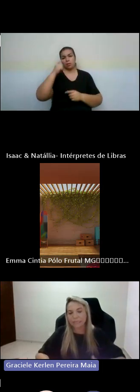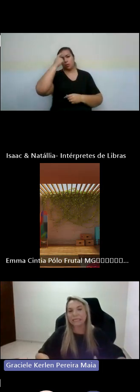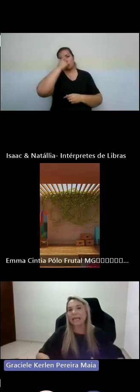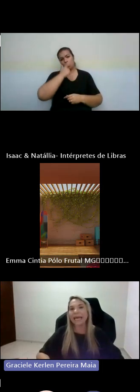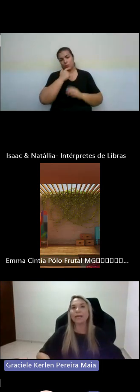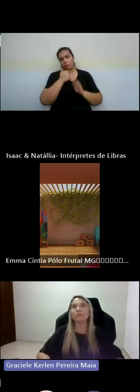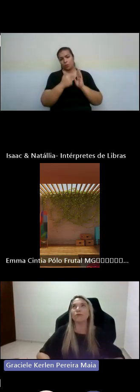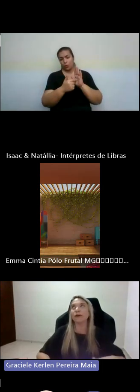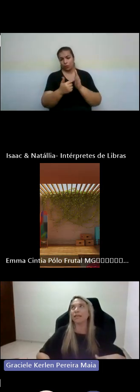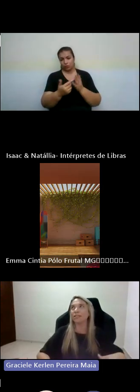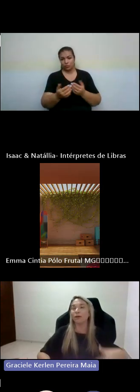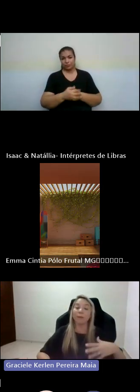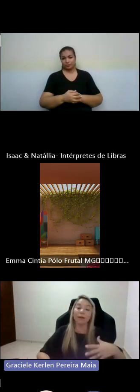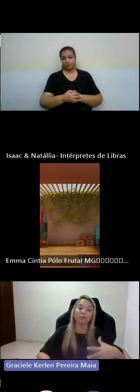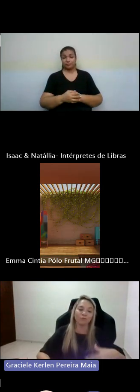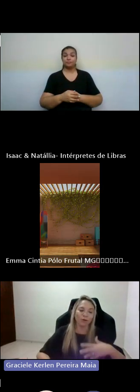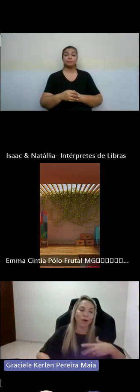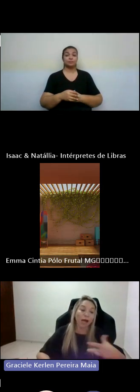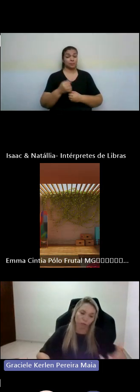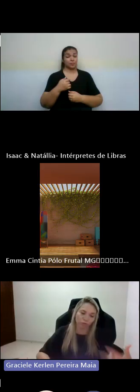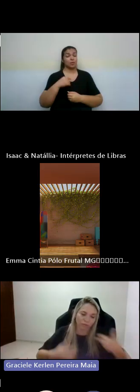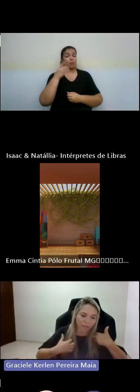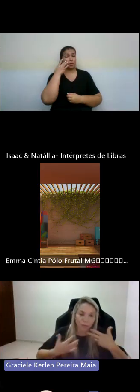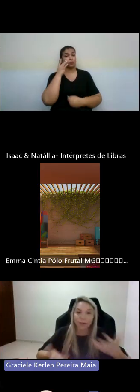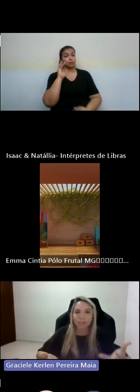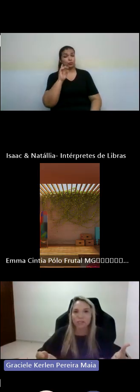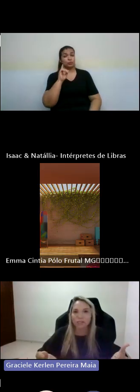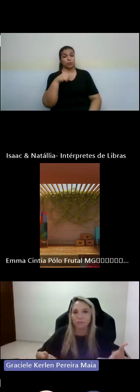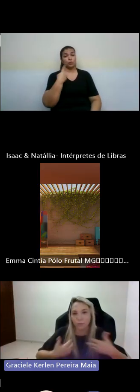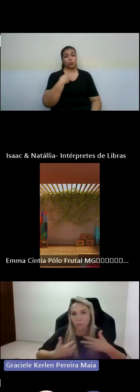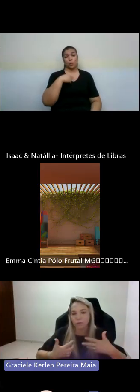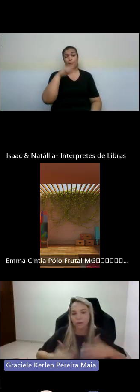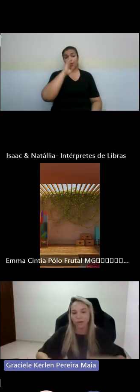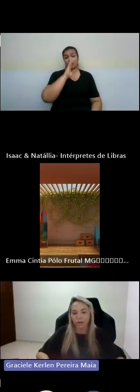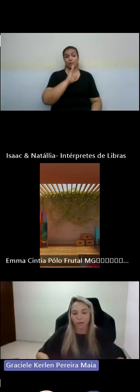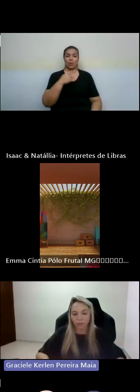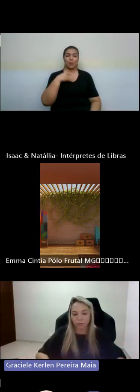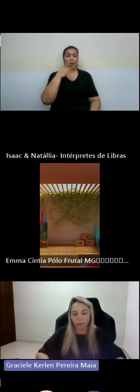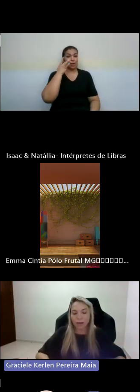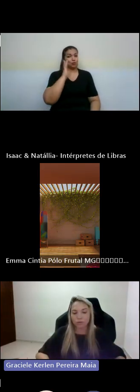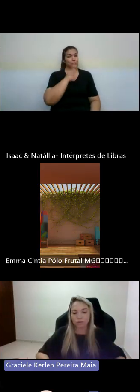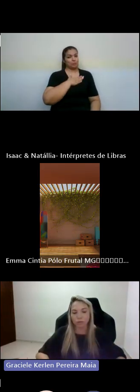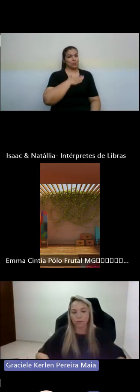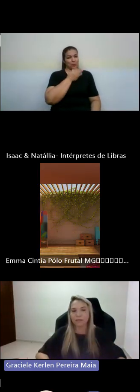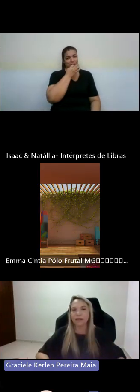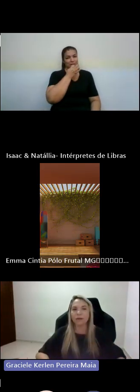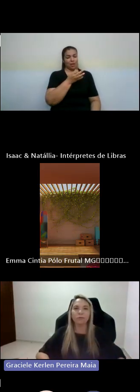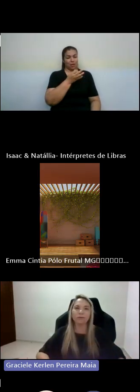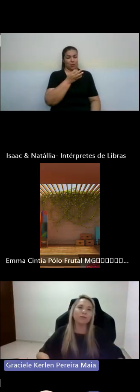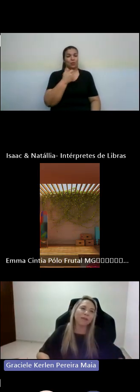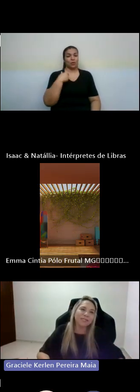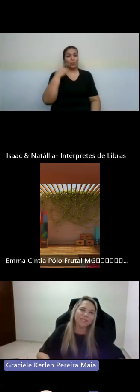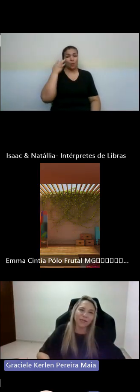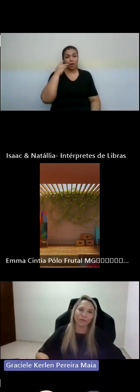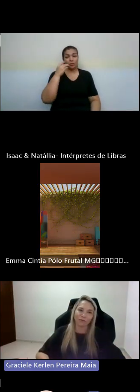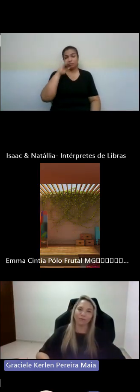nós brasileiros, eu penso, eu acho, tá? Isso é um achismo meu. Eu acho o brasileiro